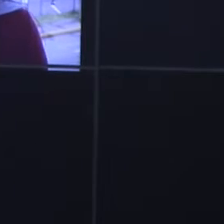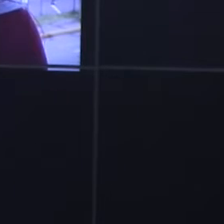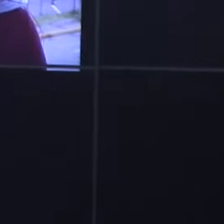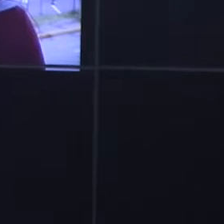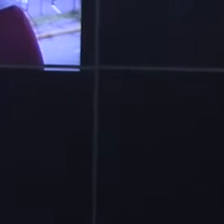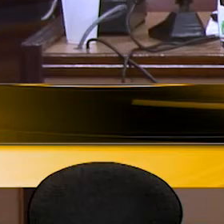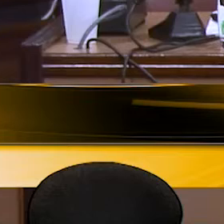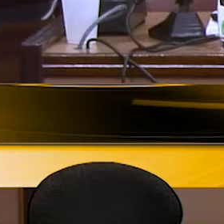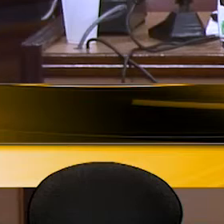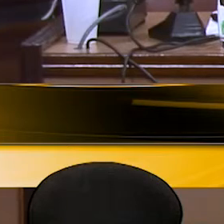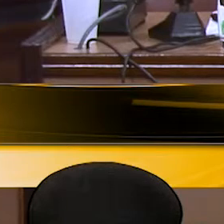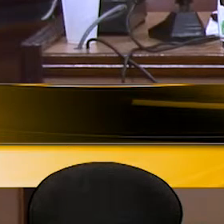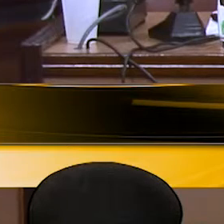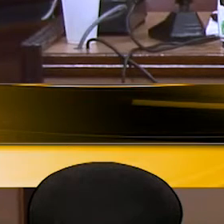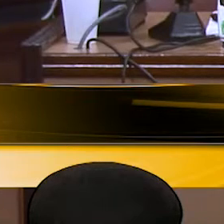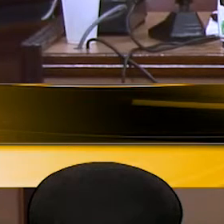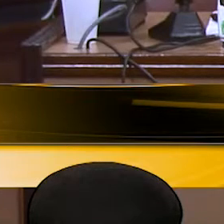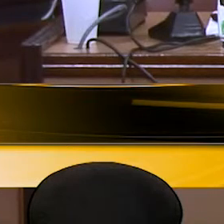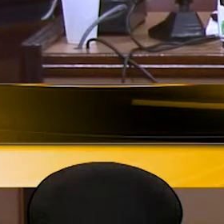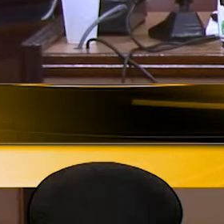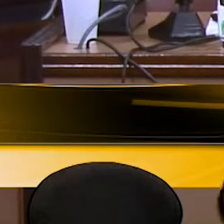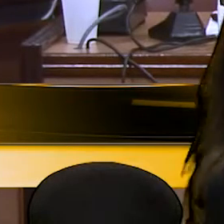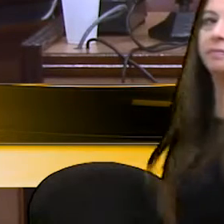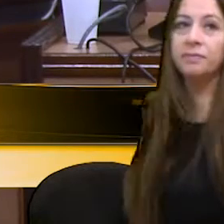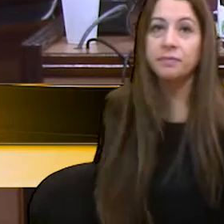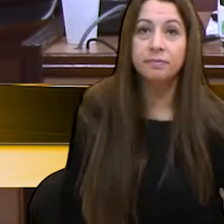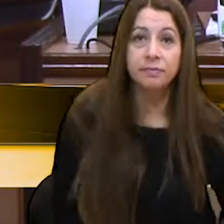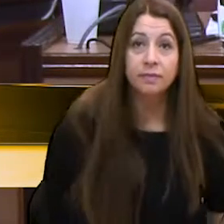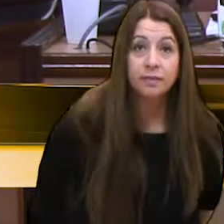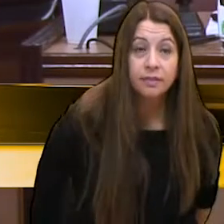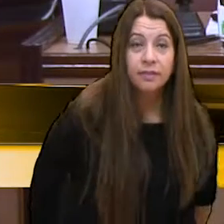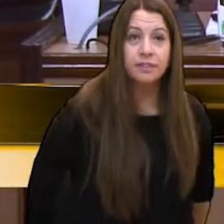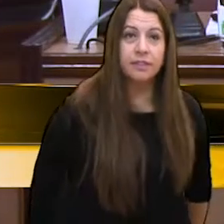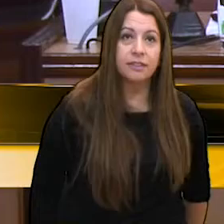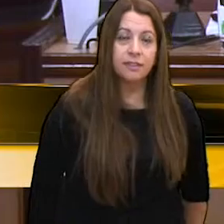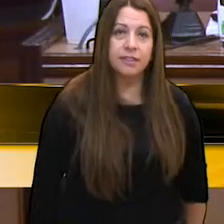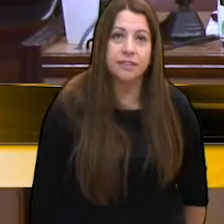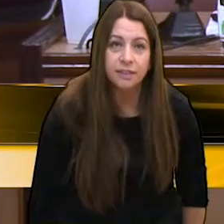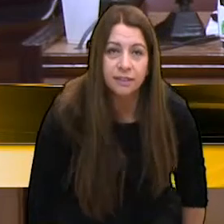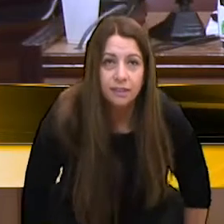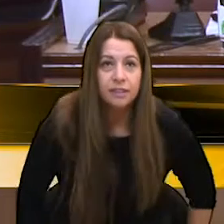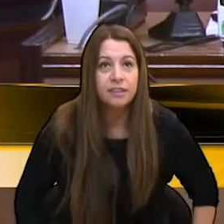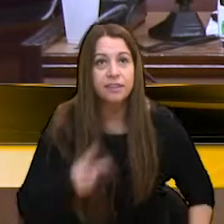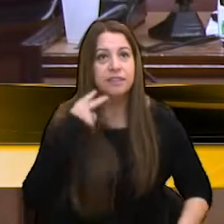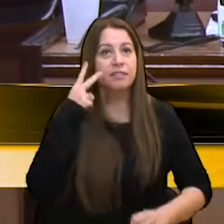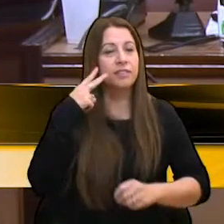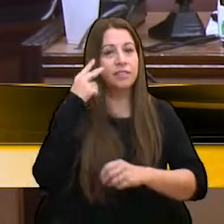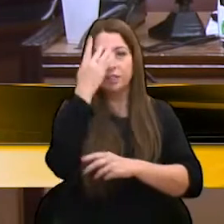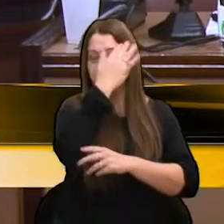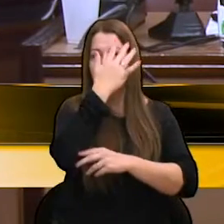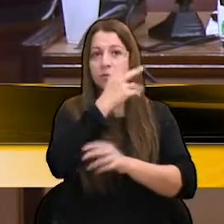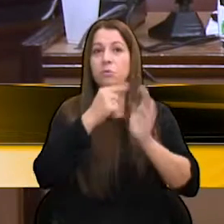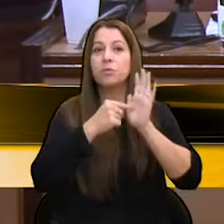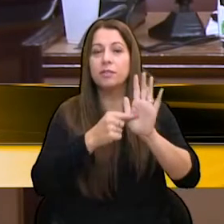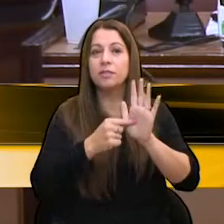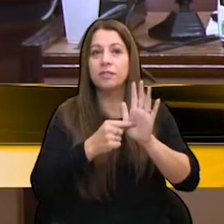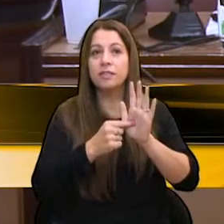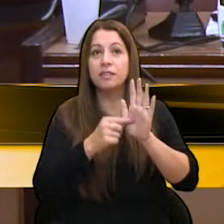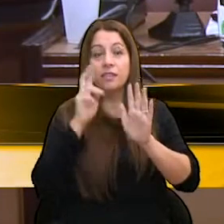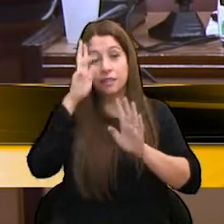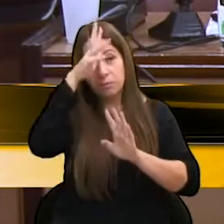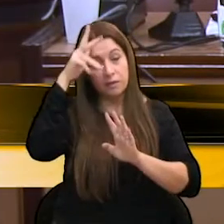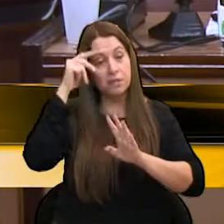Cultura e turismo são 2 áreas. Vereadora Ediló, eu só trouxe esse vídeo para elucidar que esse nosso prefeito é um